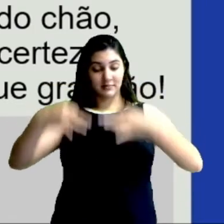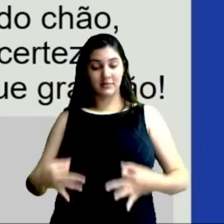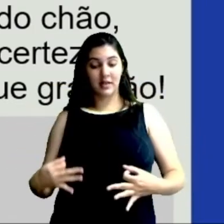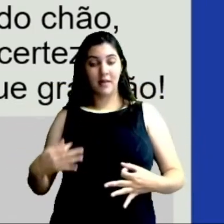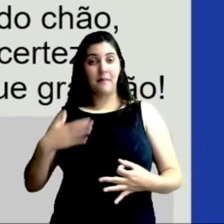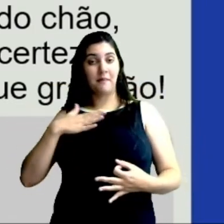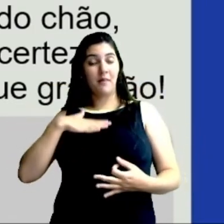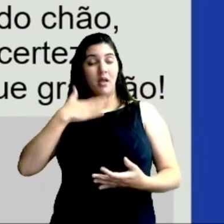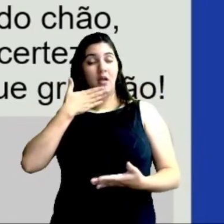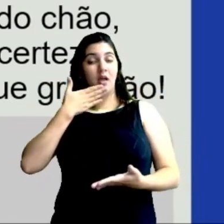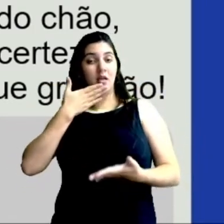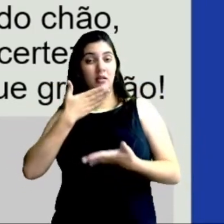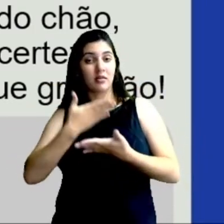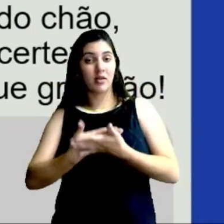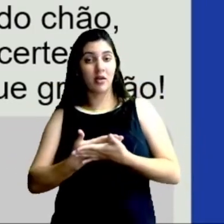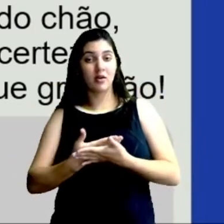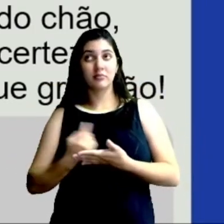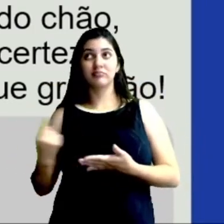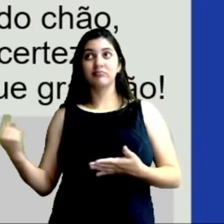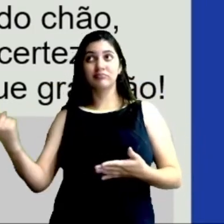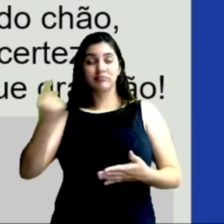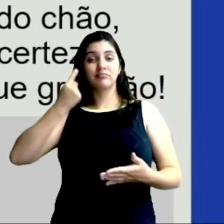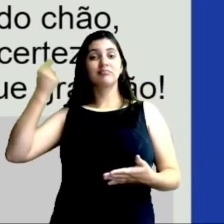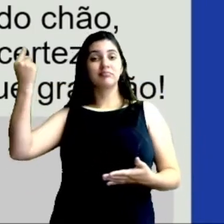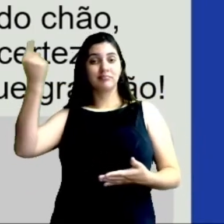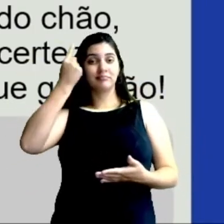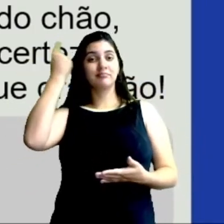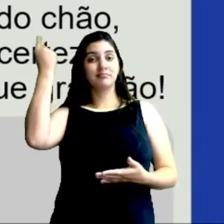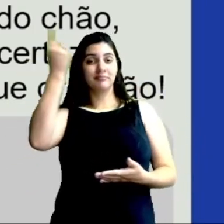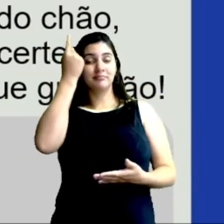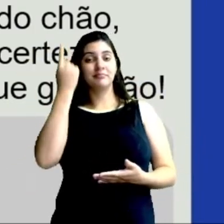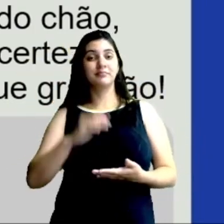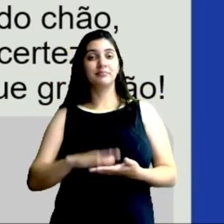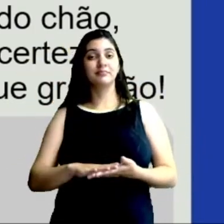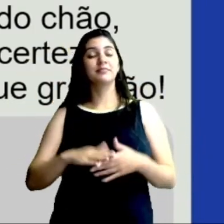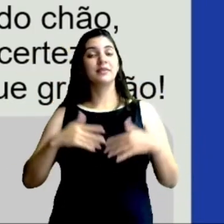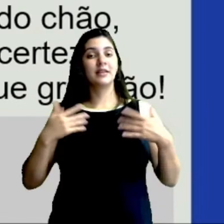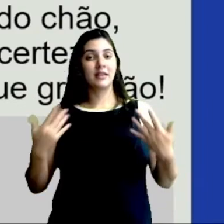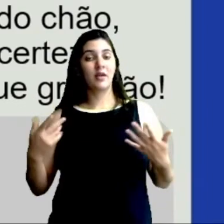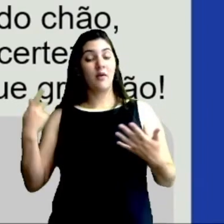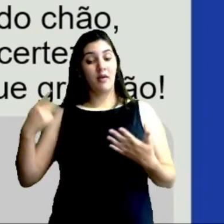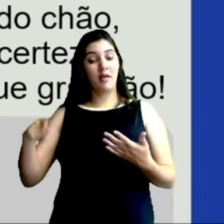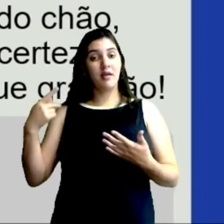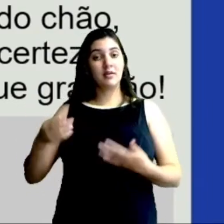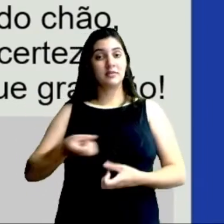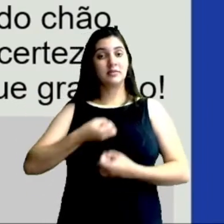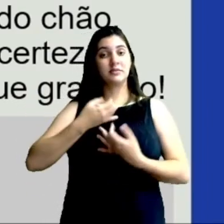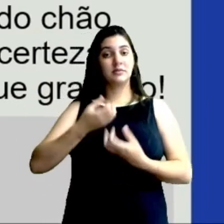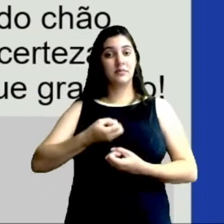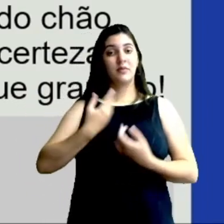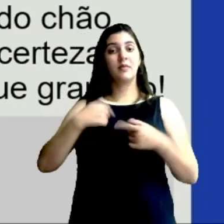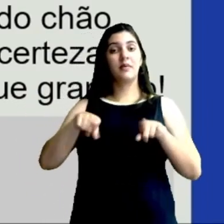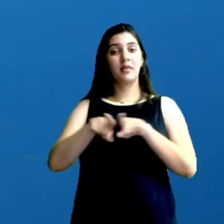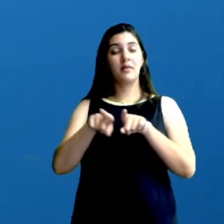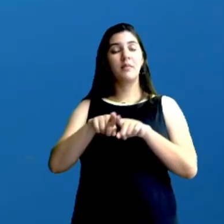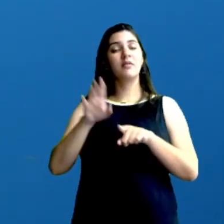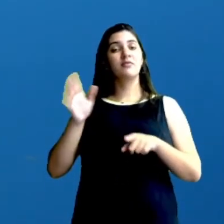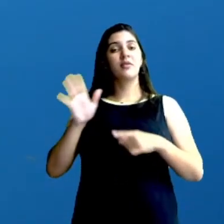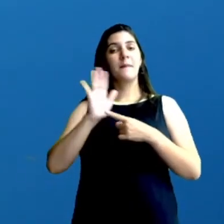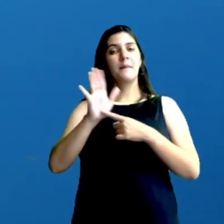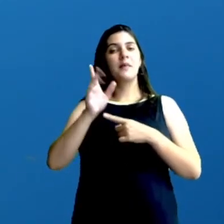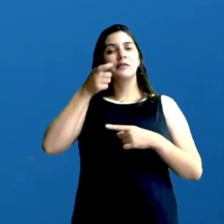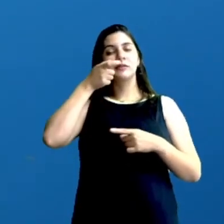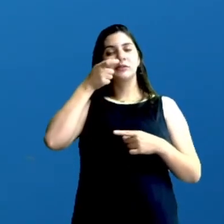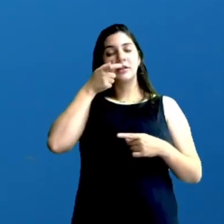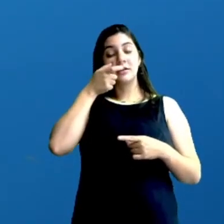minha Nossa que grandão Então esse poema também já traz uma coisa